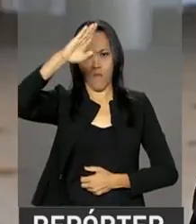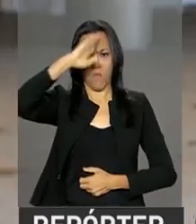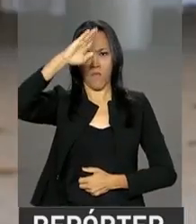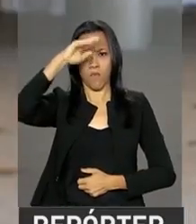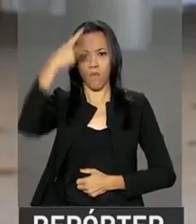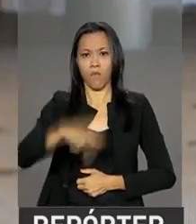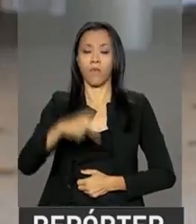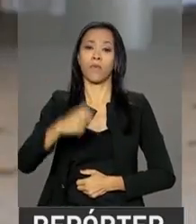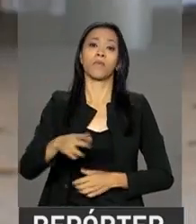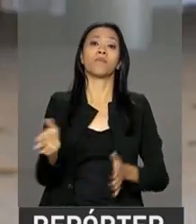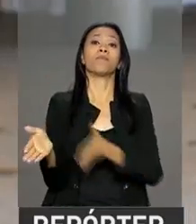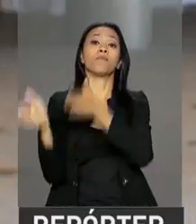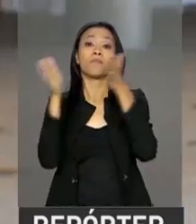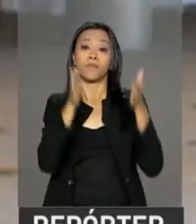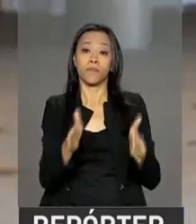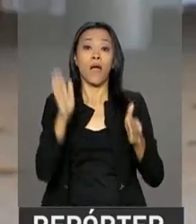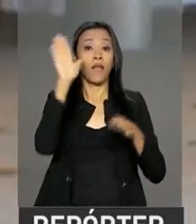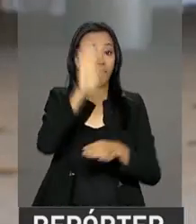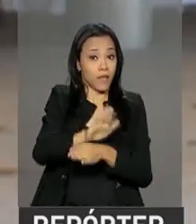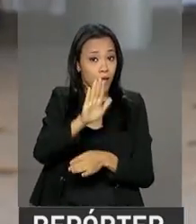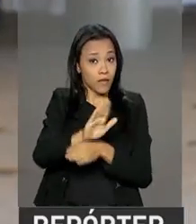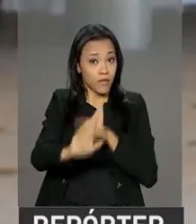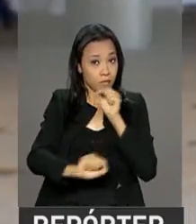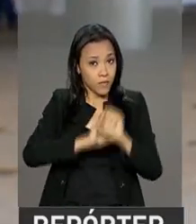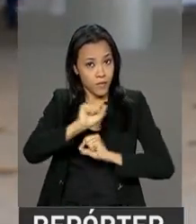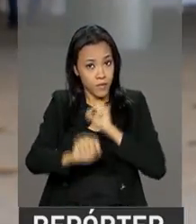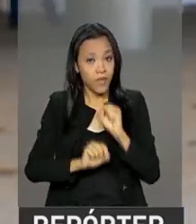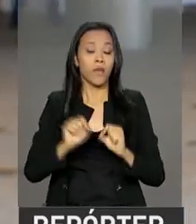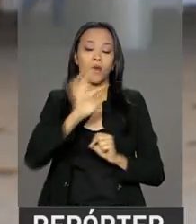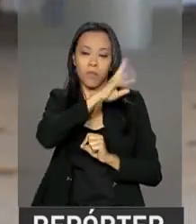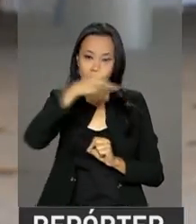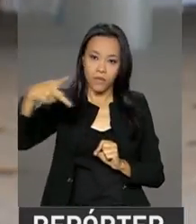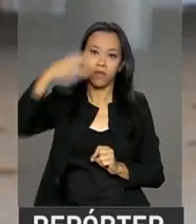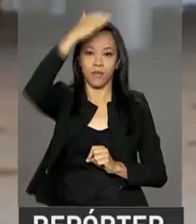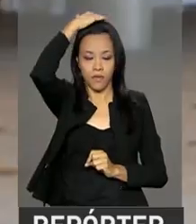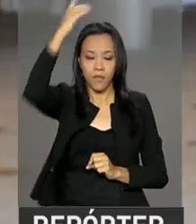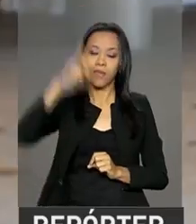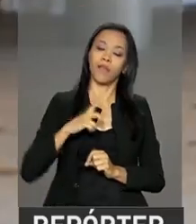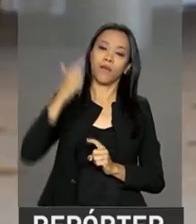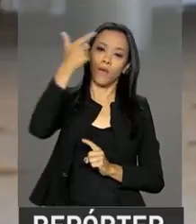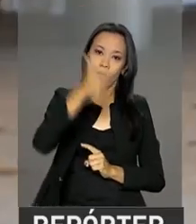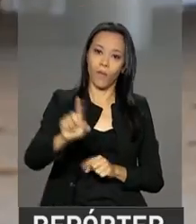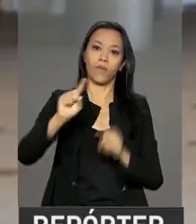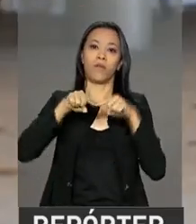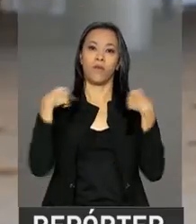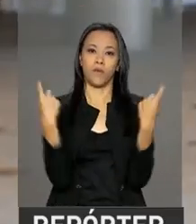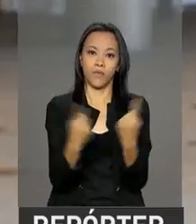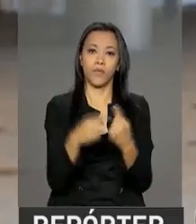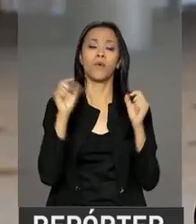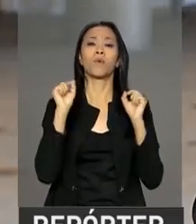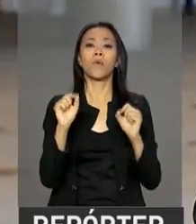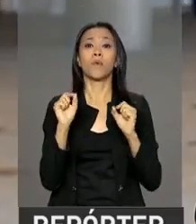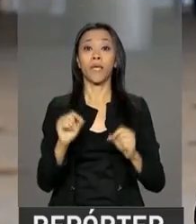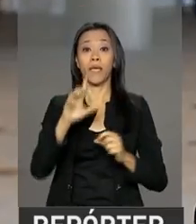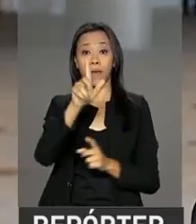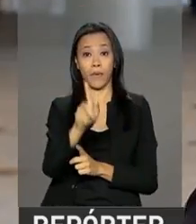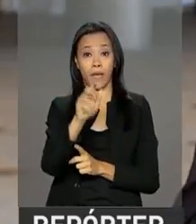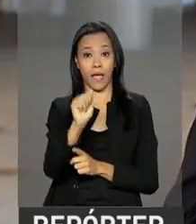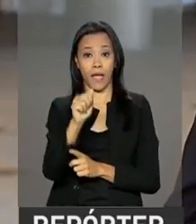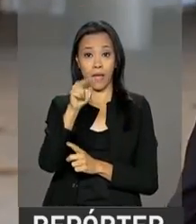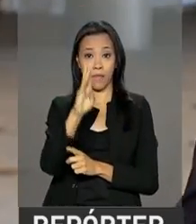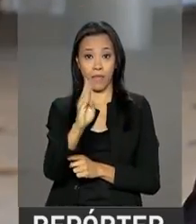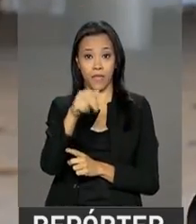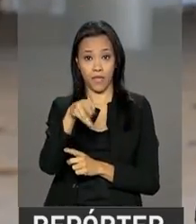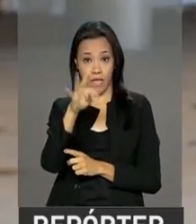Brasília ainda na parte já na parte da tarde já Presidente Michel Temer tem uma outra reunião com o gabinete de segurança institucional da